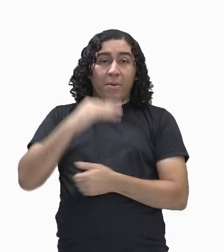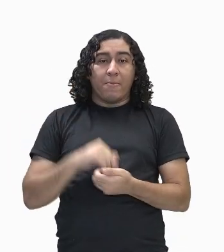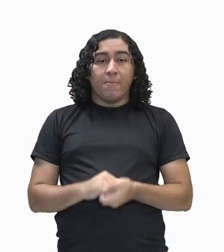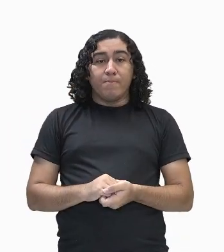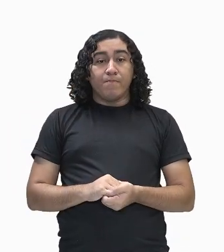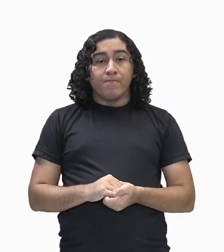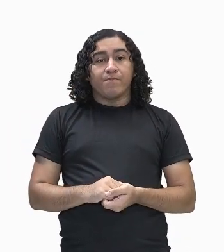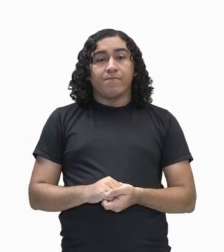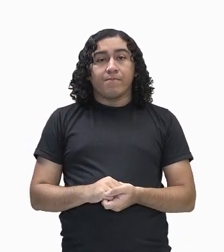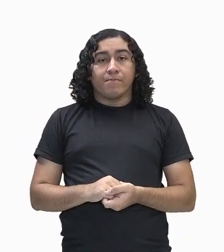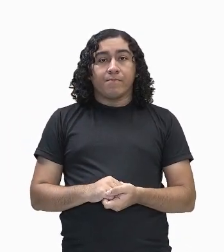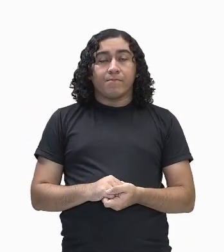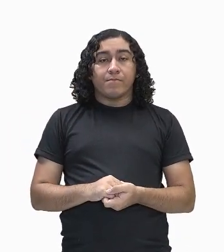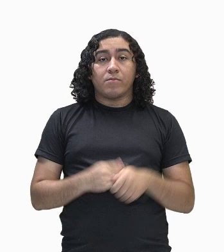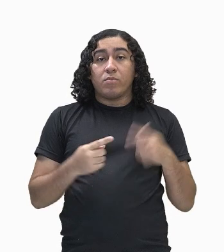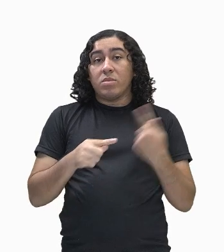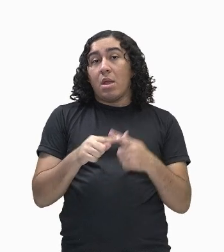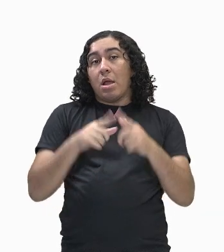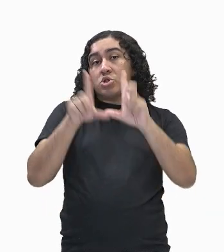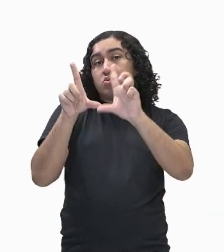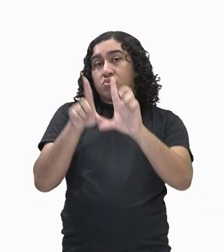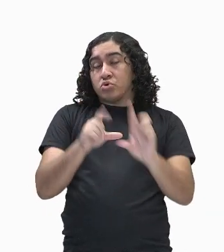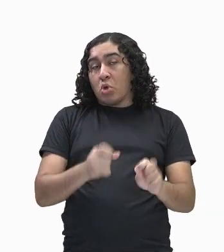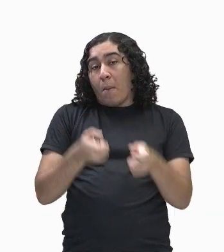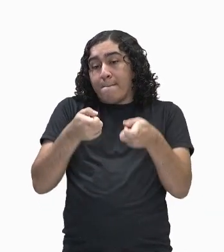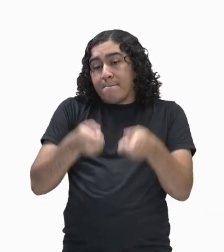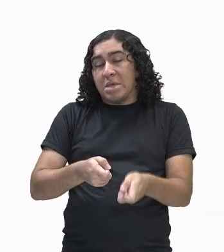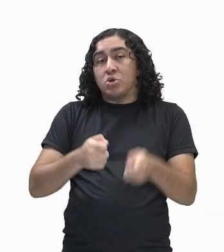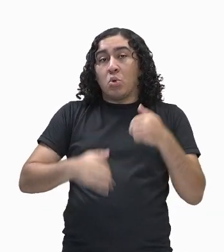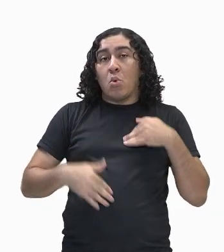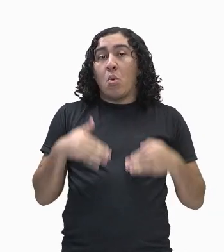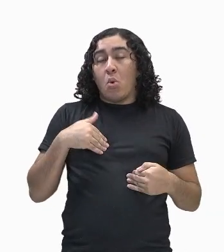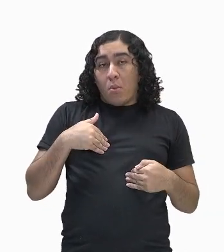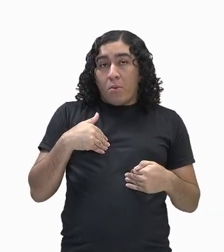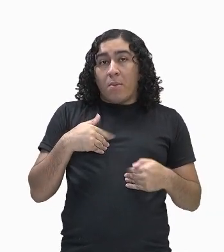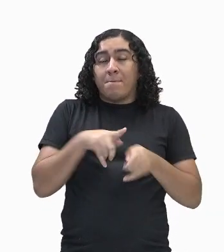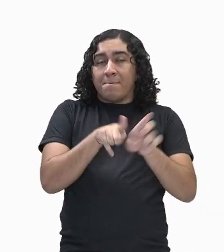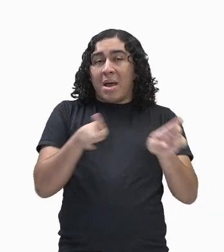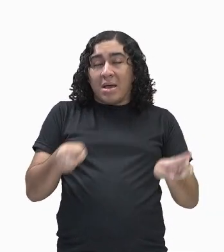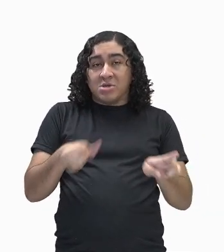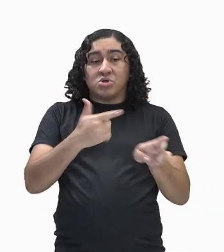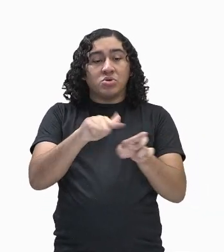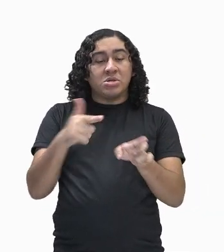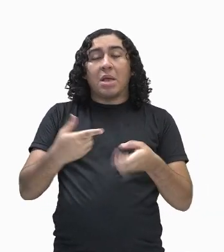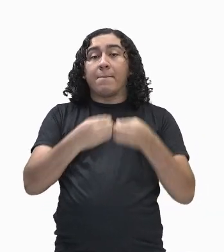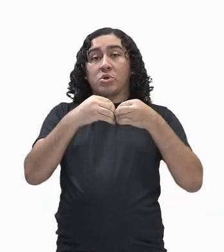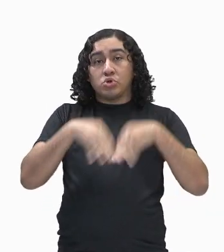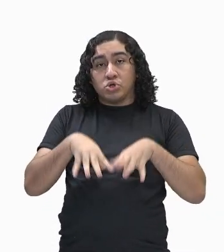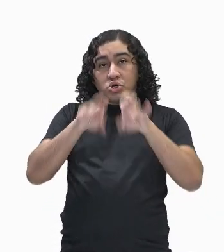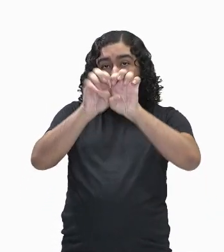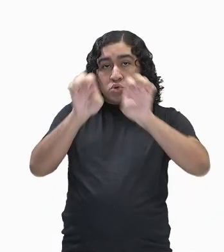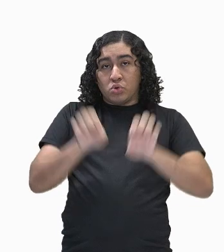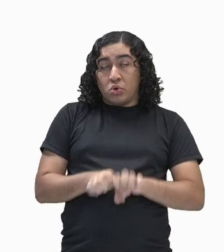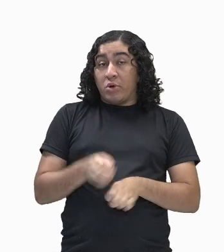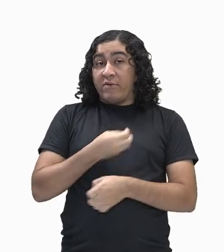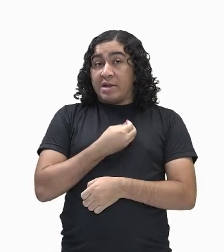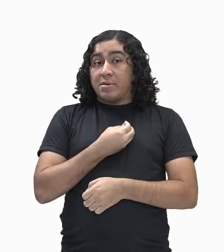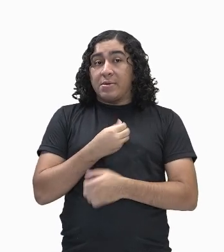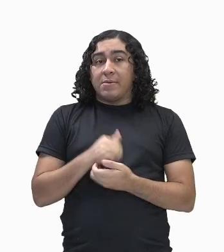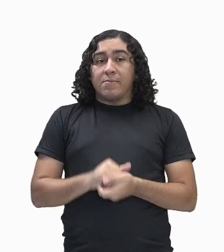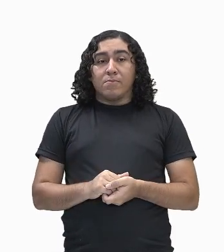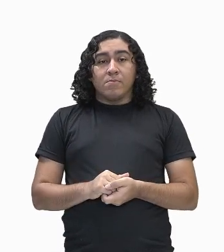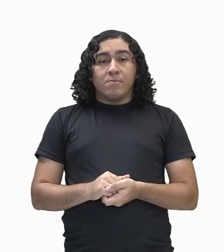movimento, pois reduzem o peso corporal sem comprometer a estrutura desse indivíduo. Então,